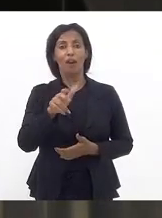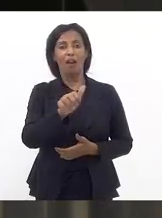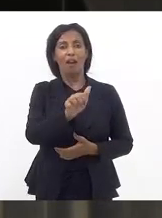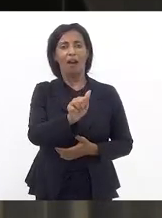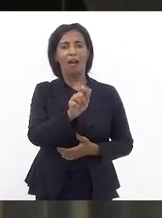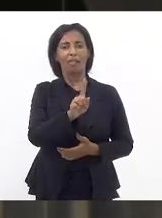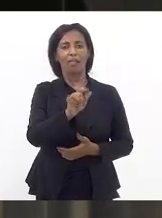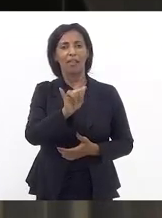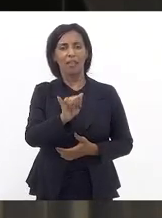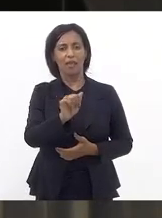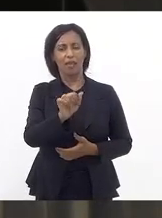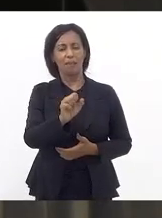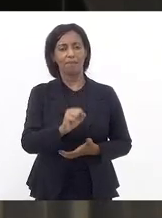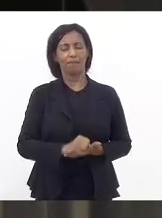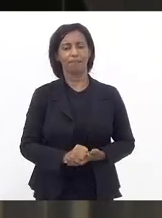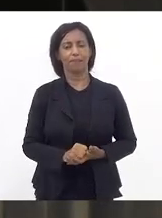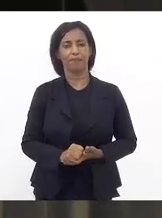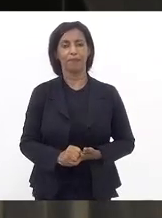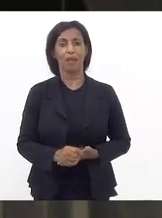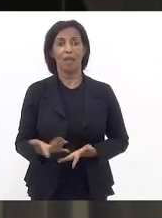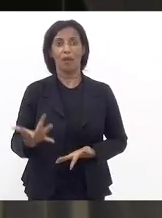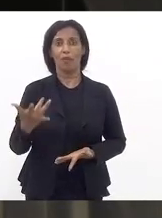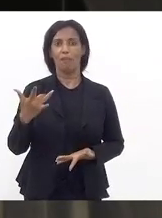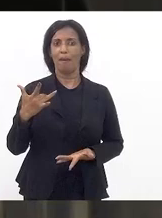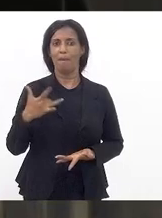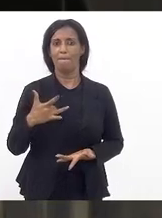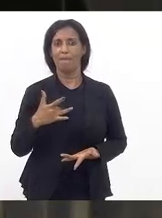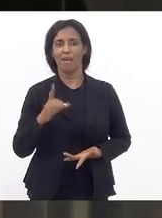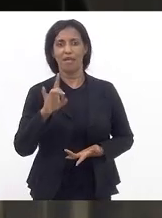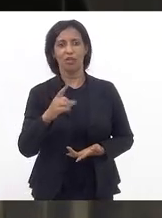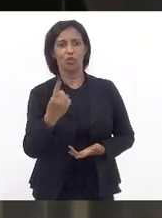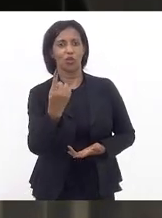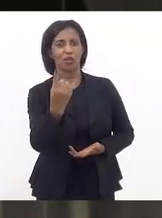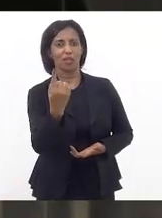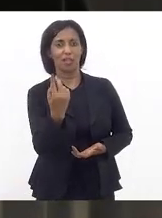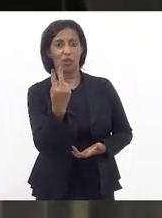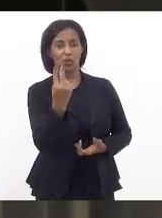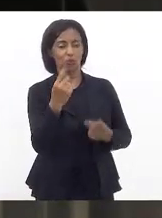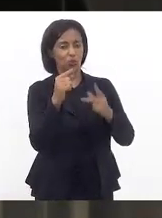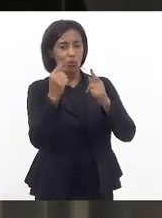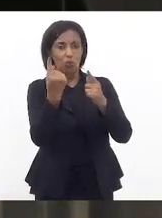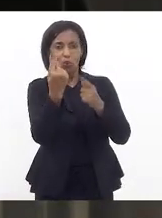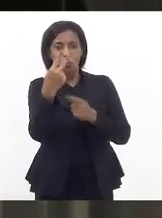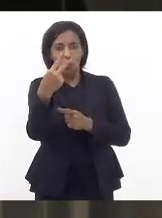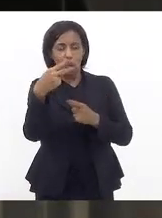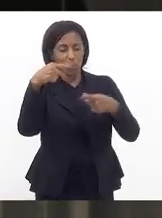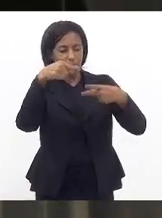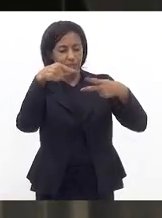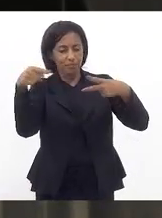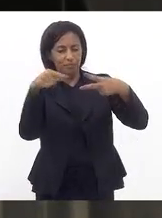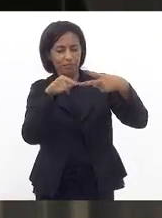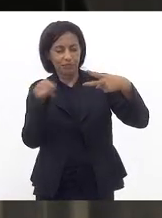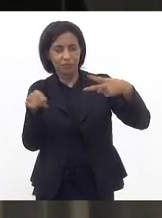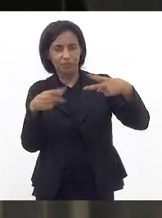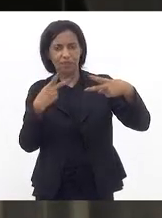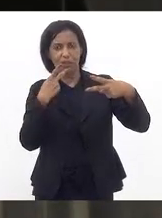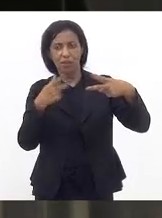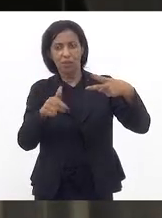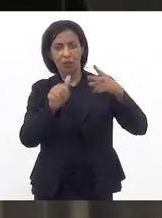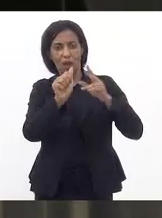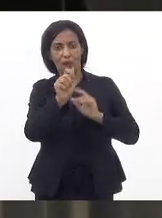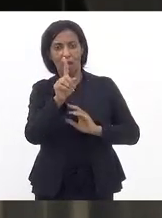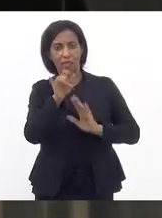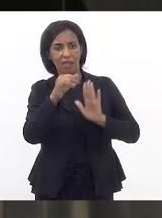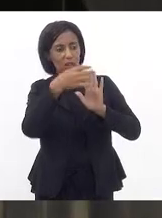Abrir 6586 É uma pena que só tem um citado duas linhas da daí eu estou com